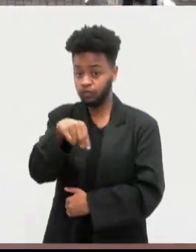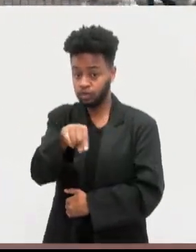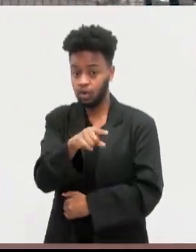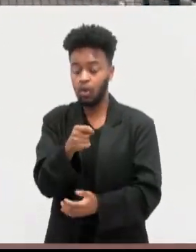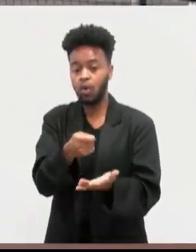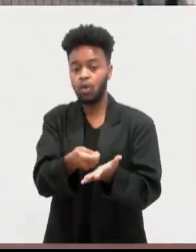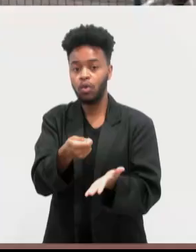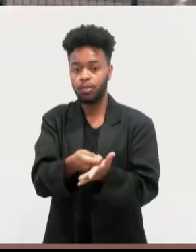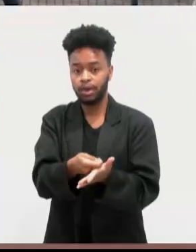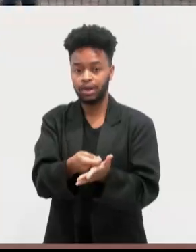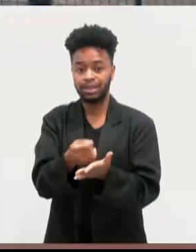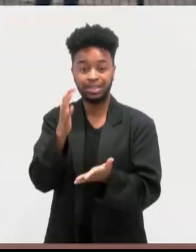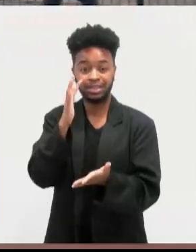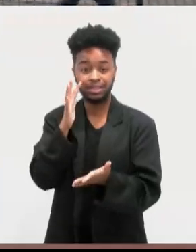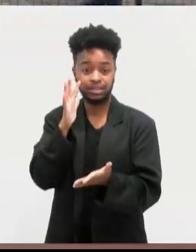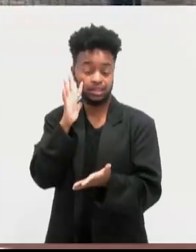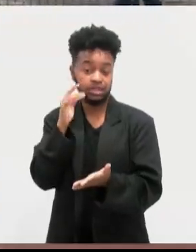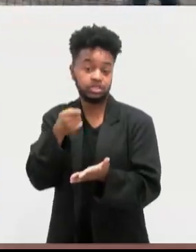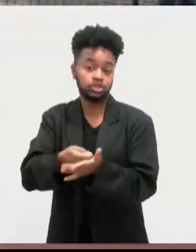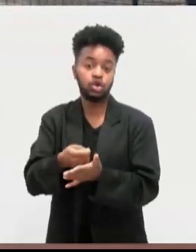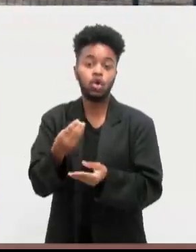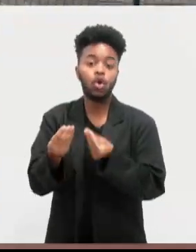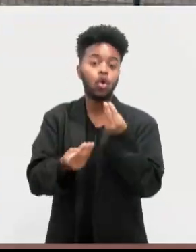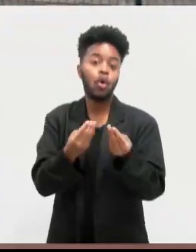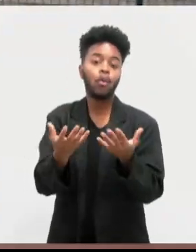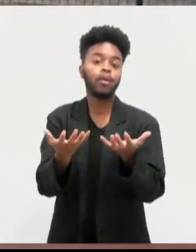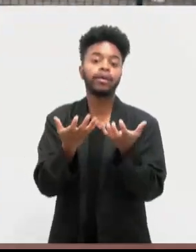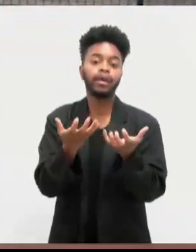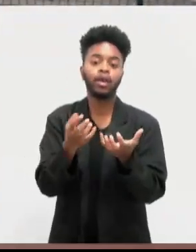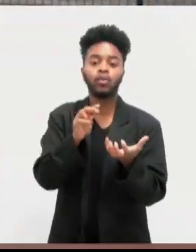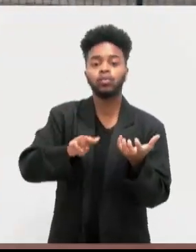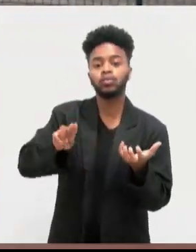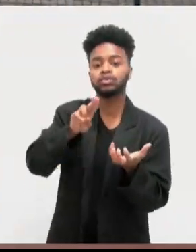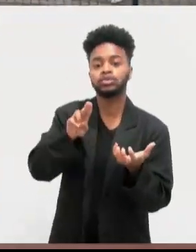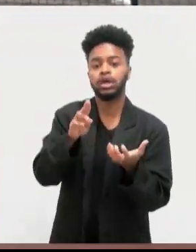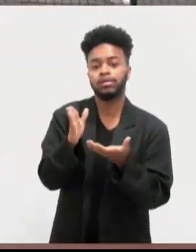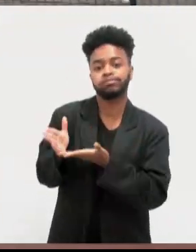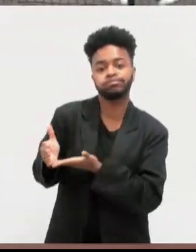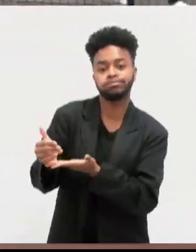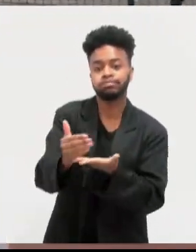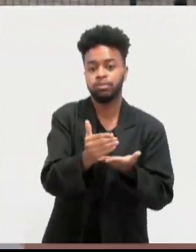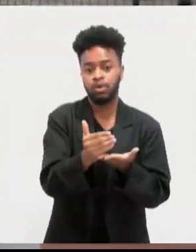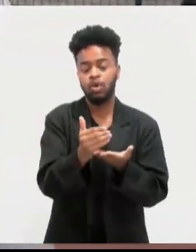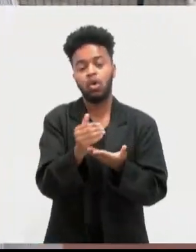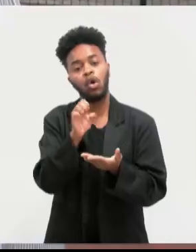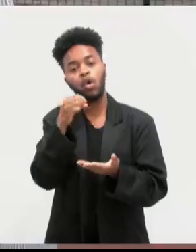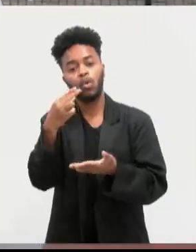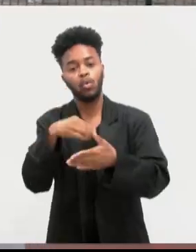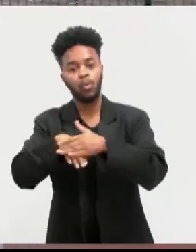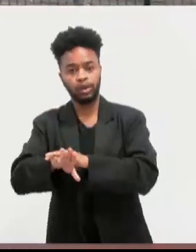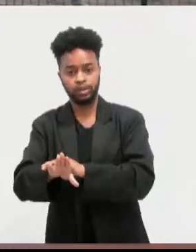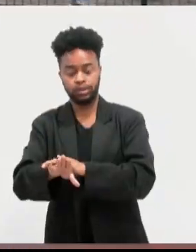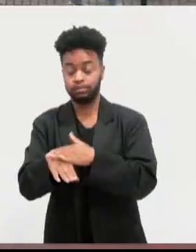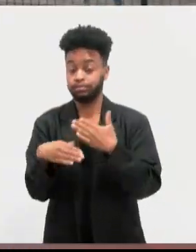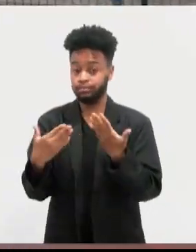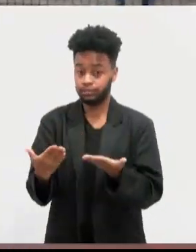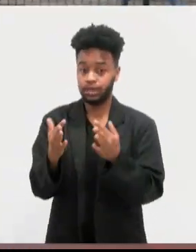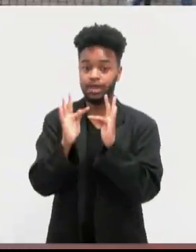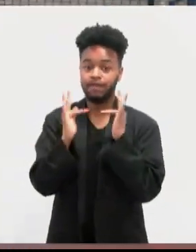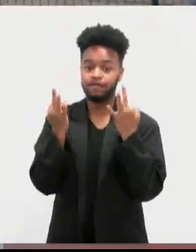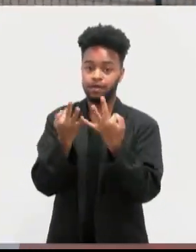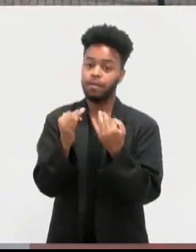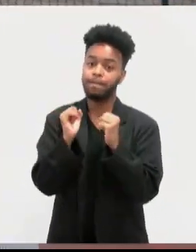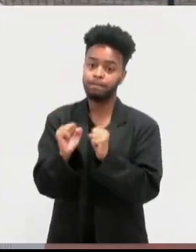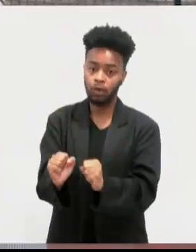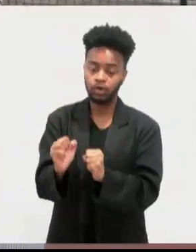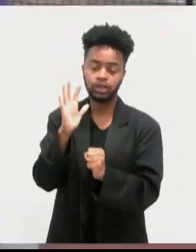obrigado a definir como você quer ou não que seu dado seja coletado, tratado ou armazenado. Então, os pais, eles